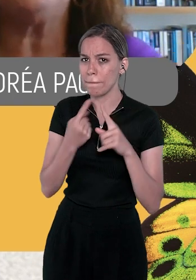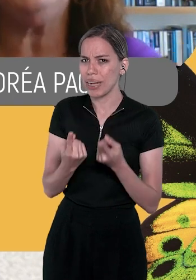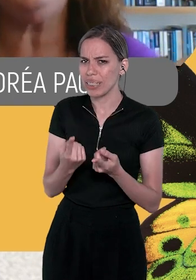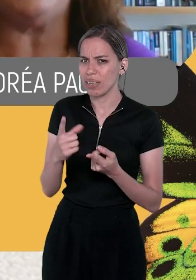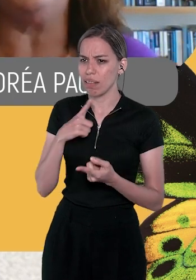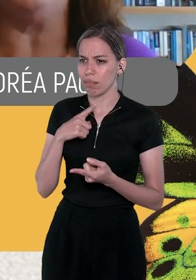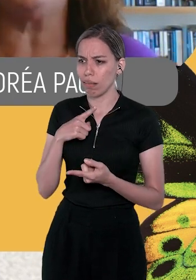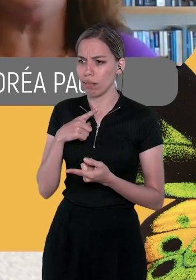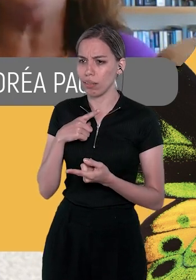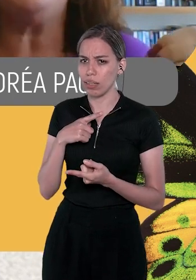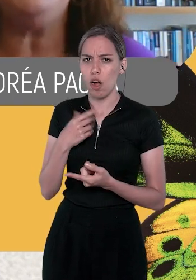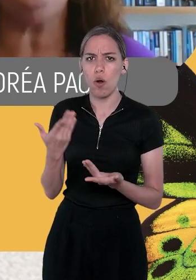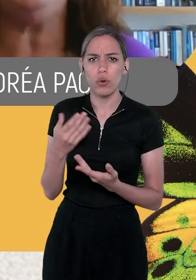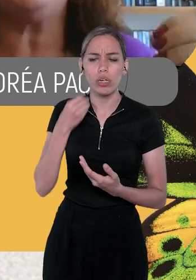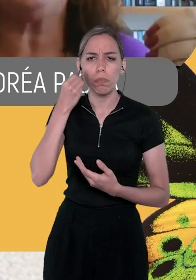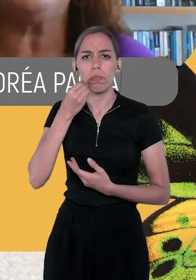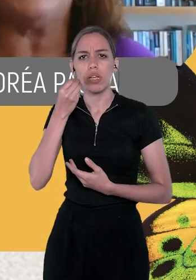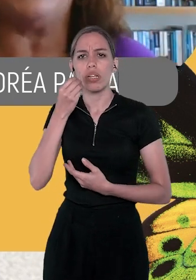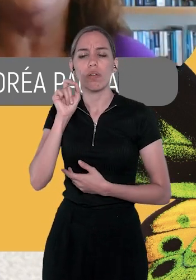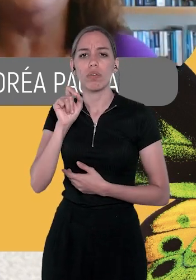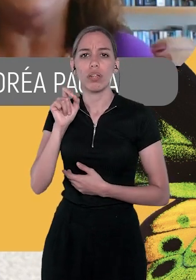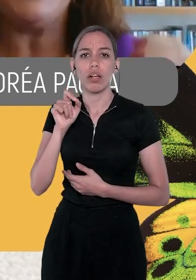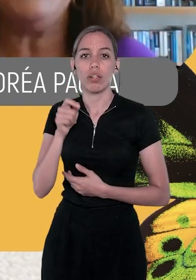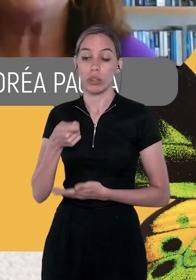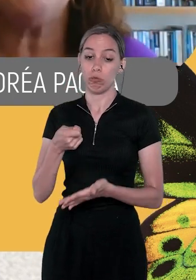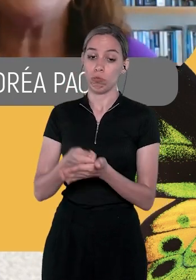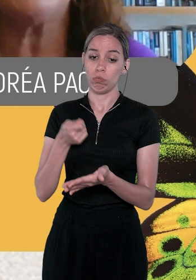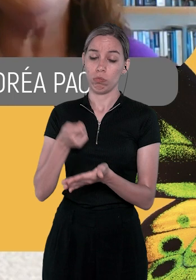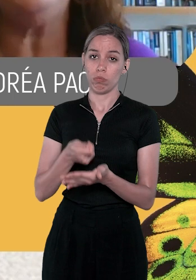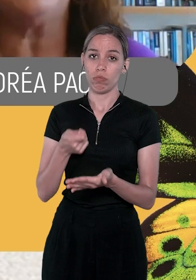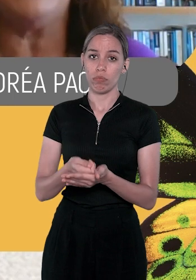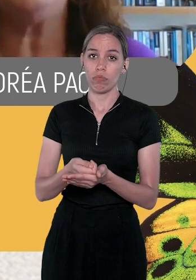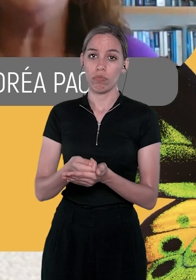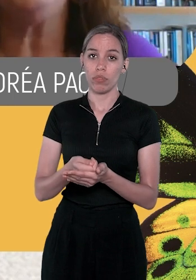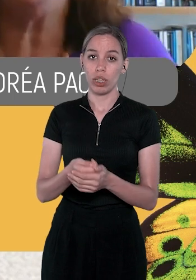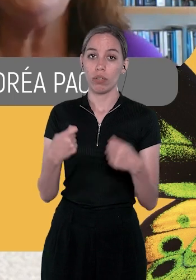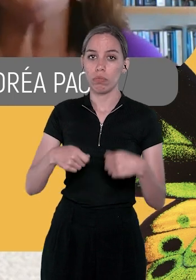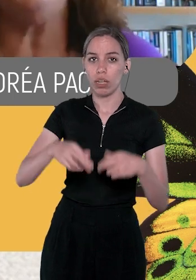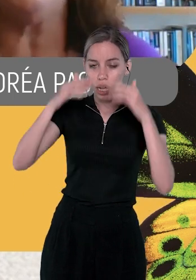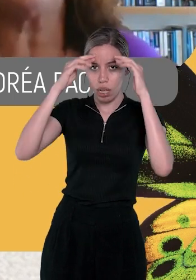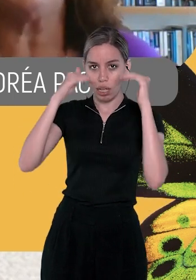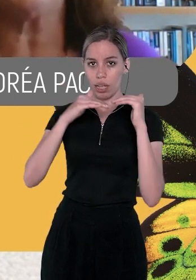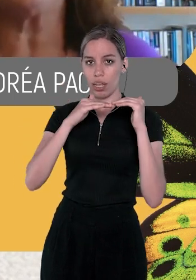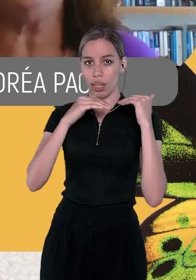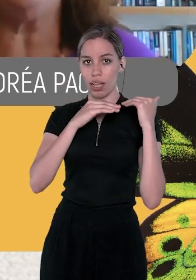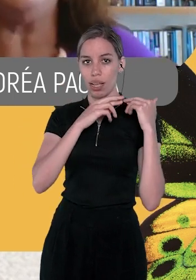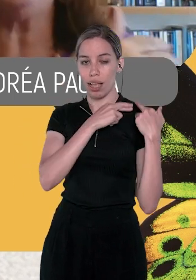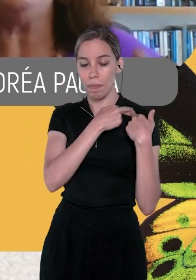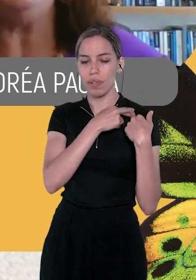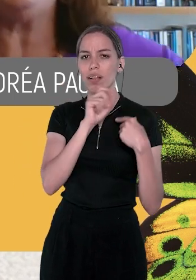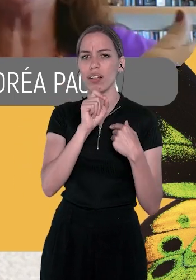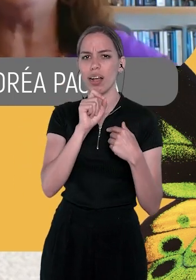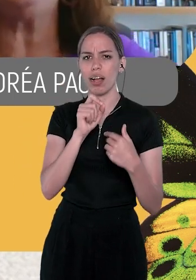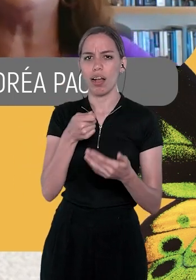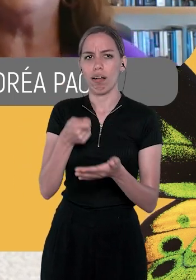de autoridades que deveriam representar a responsabilidade, se omitindo dessa responsabilidade